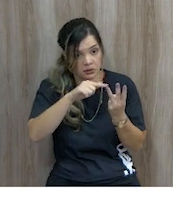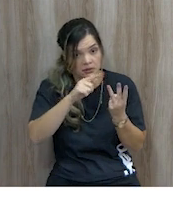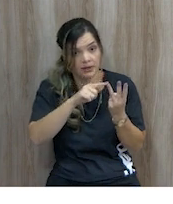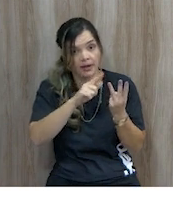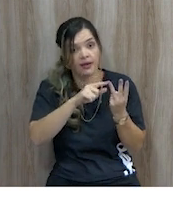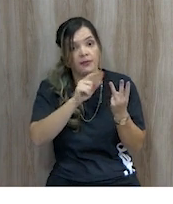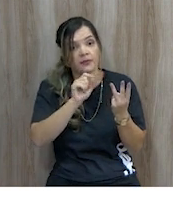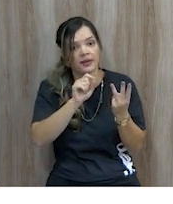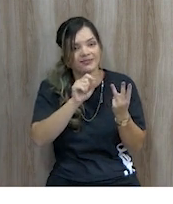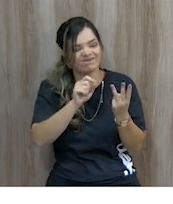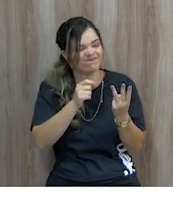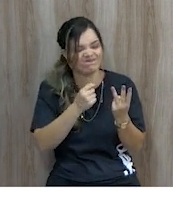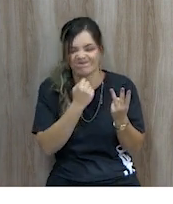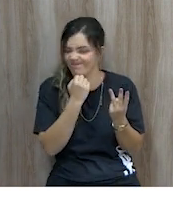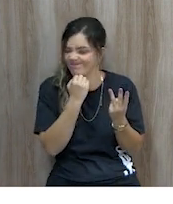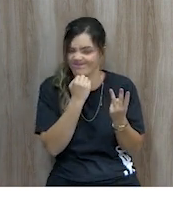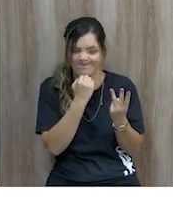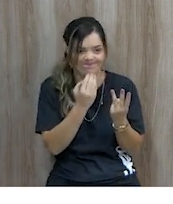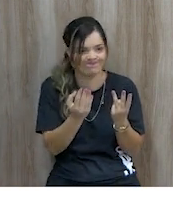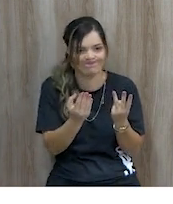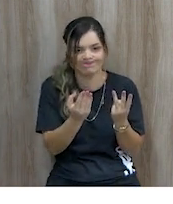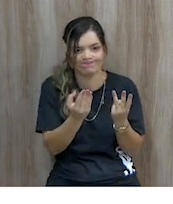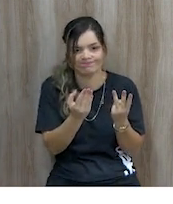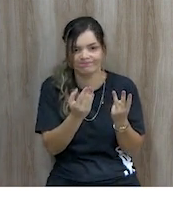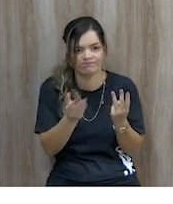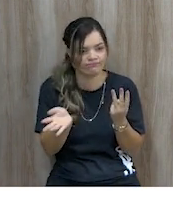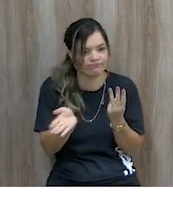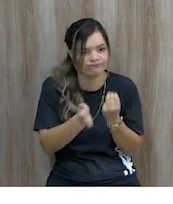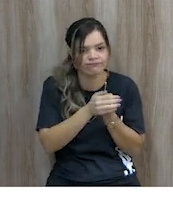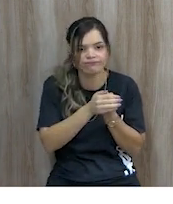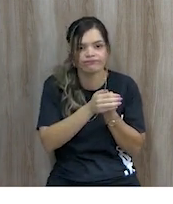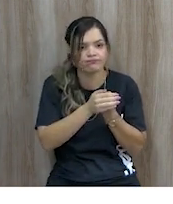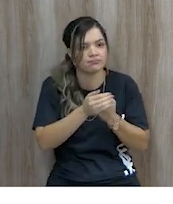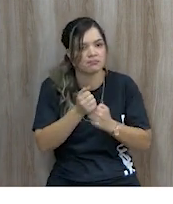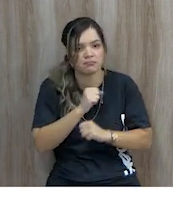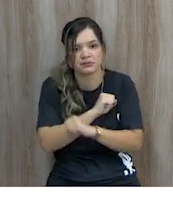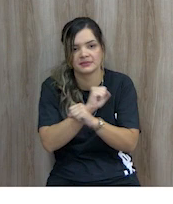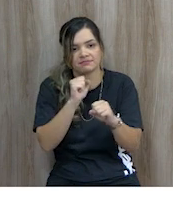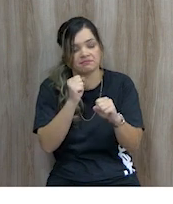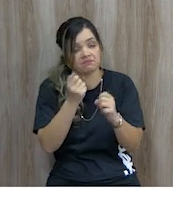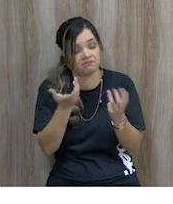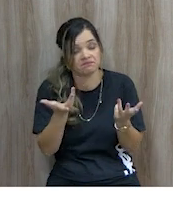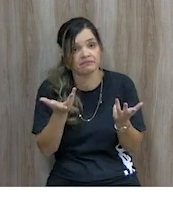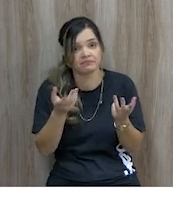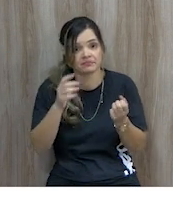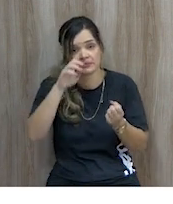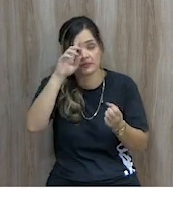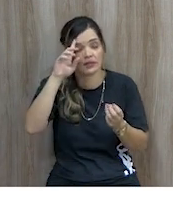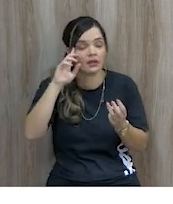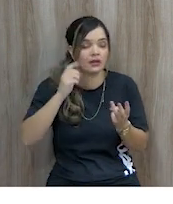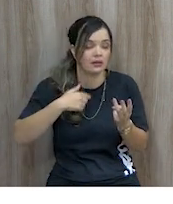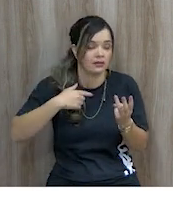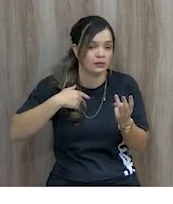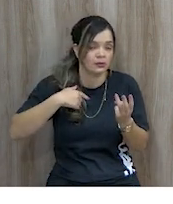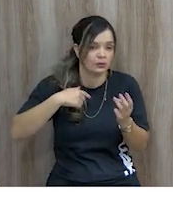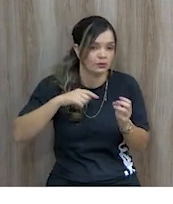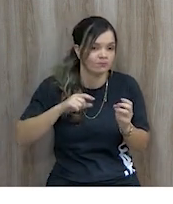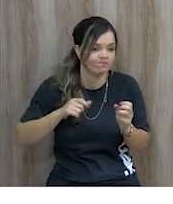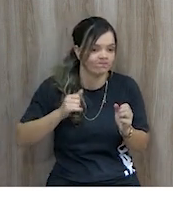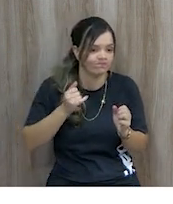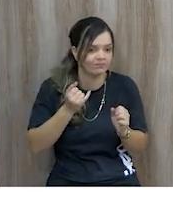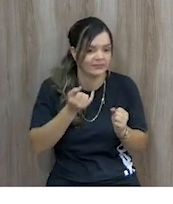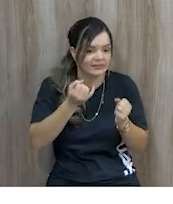muito provavelmente eu não consigo recobrir. São casos que eu não devo indicar cirurgia. Porque aí a cirurgia ela tem as